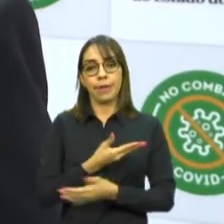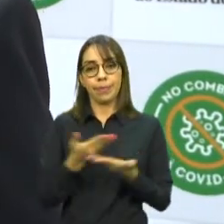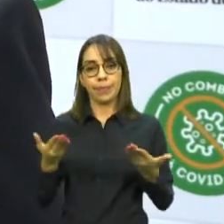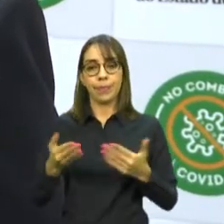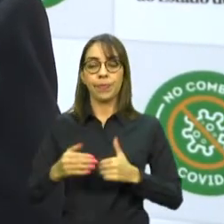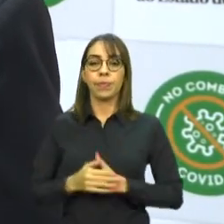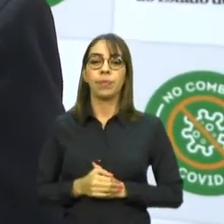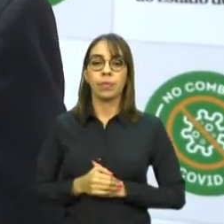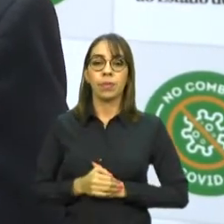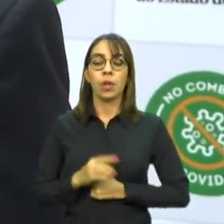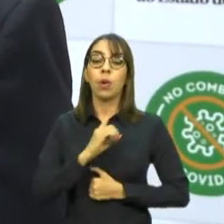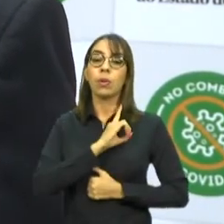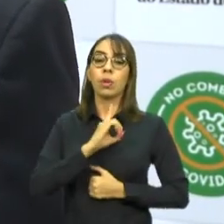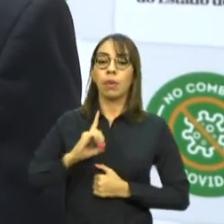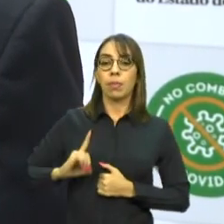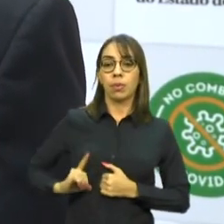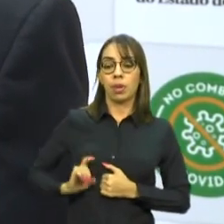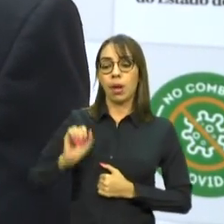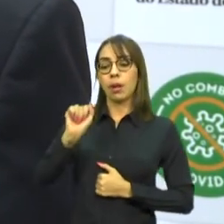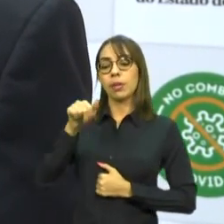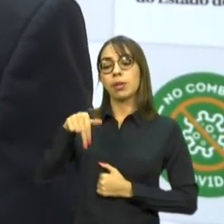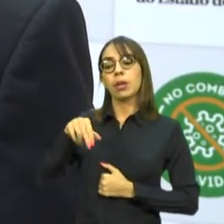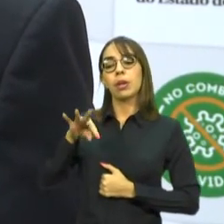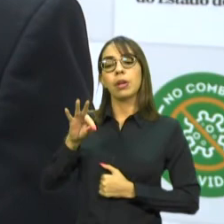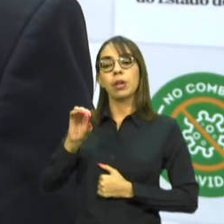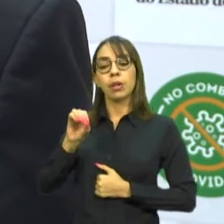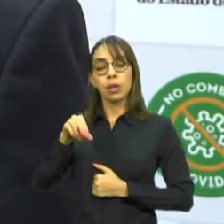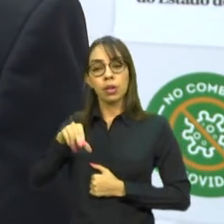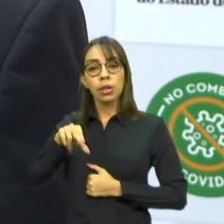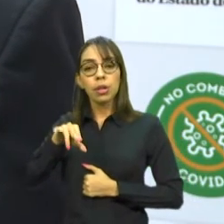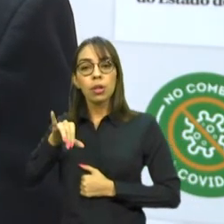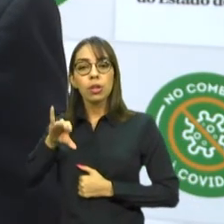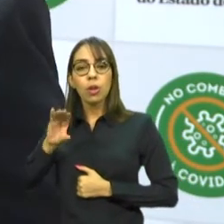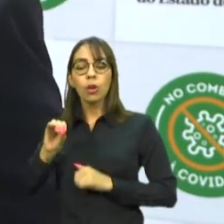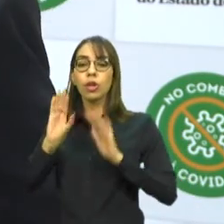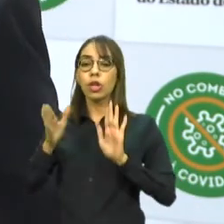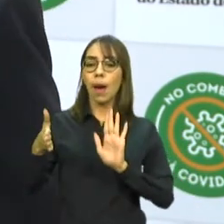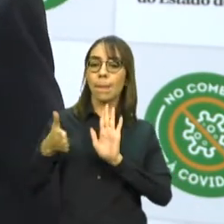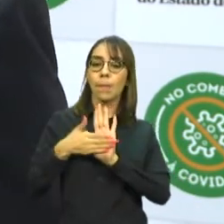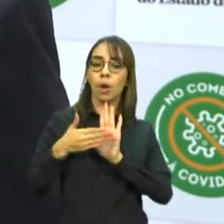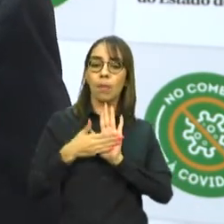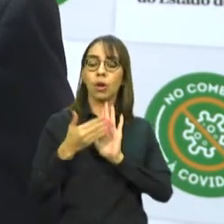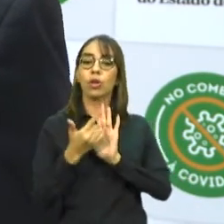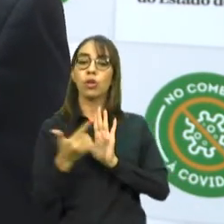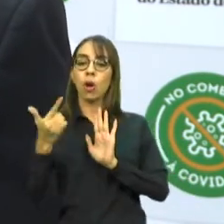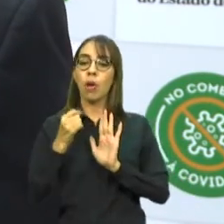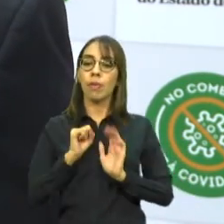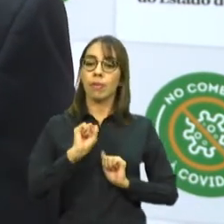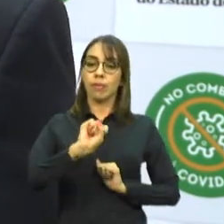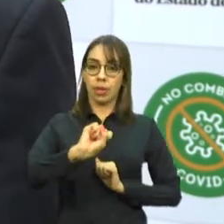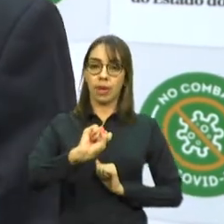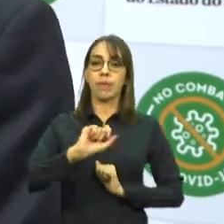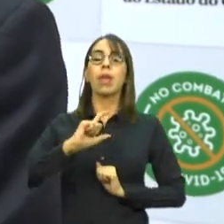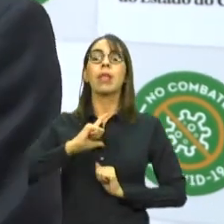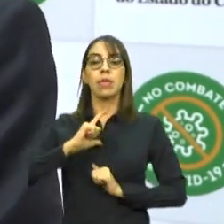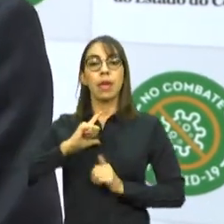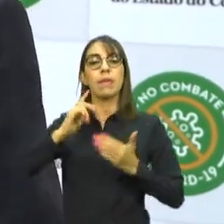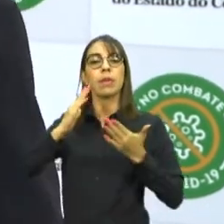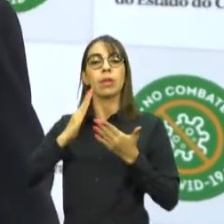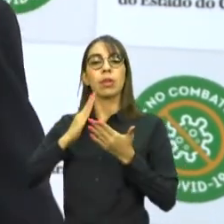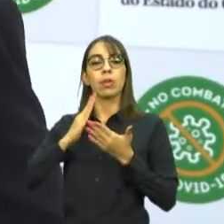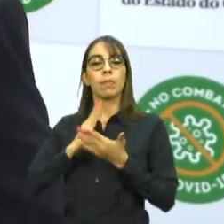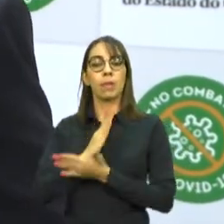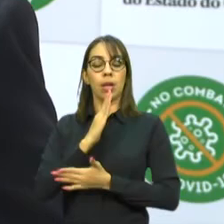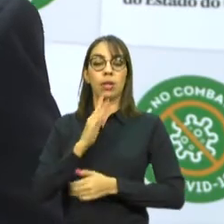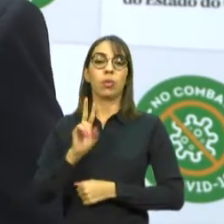Granja, que tem outros projetos de defesa e de proteção aos animais, também teve 2 emendas aditivas incluídas